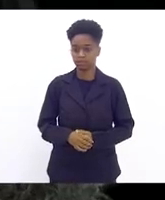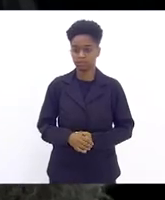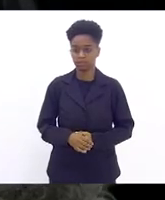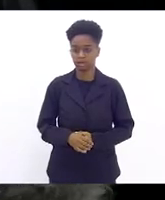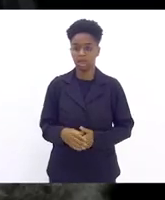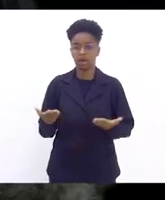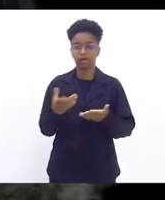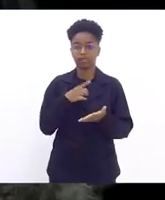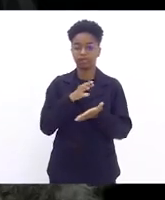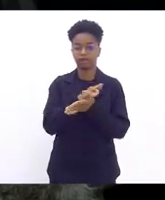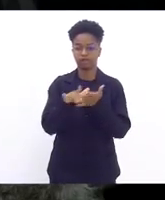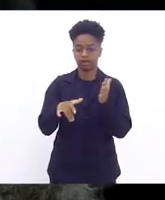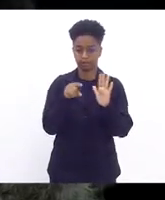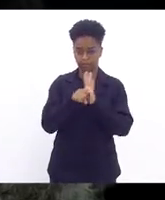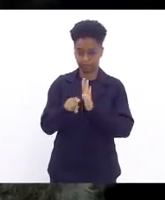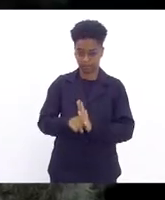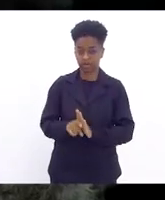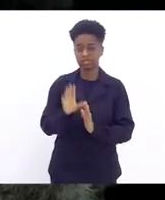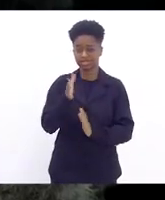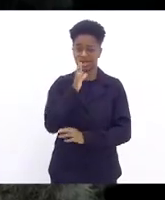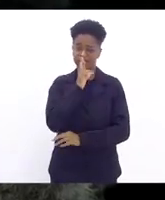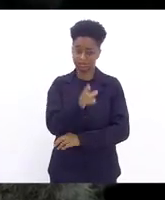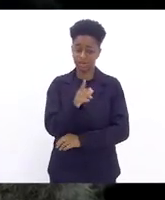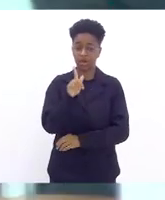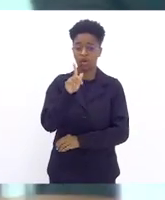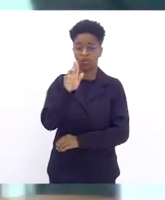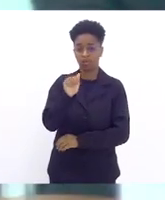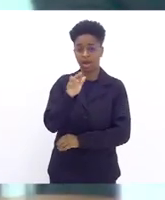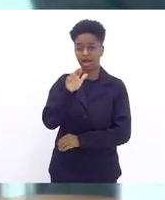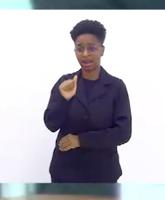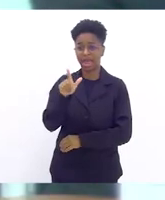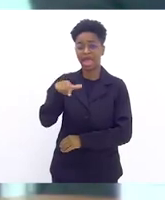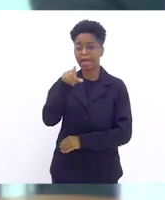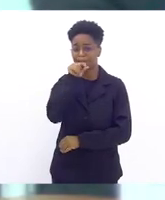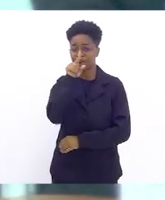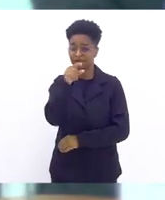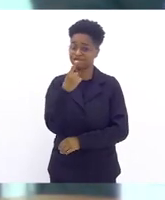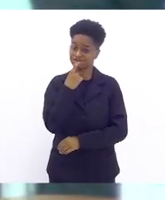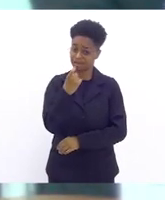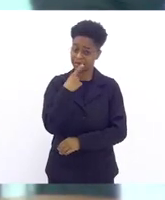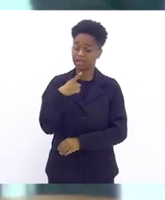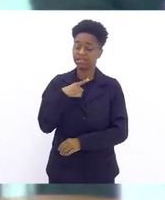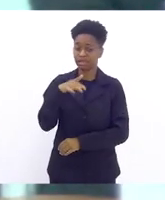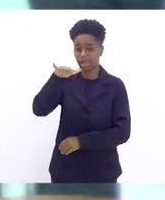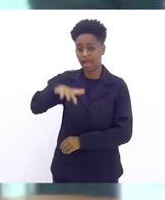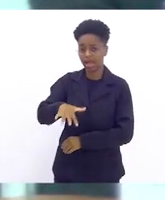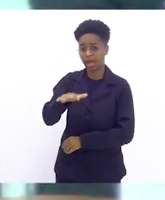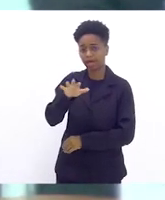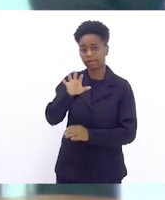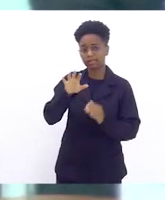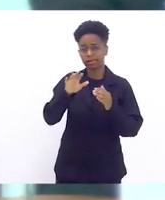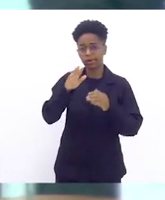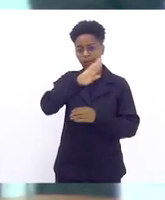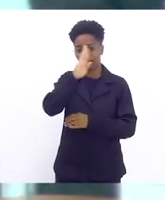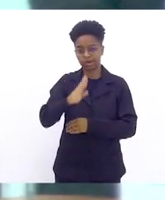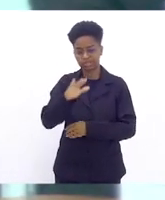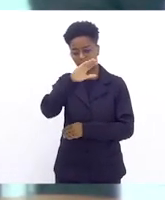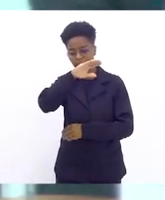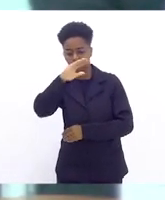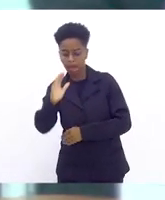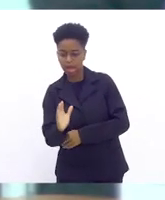perguntas pela primeira já tá respondido agora é uma ave vermelha uma espécie a vermelhida presente na costa brasileira hoje a gente tem